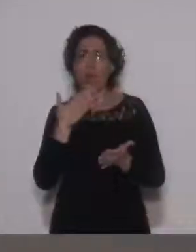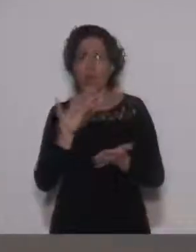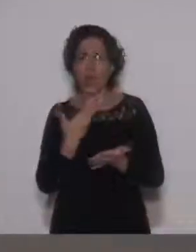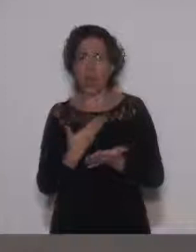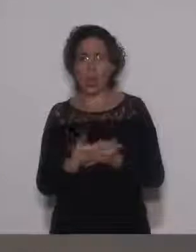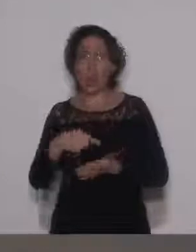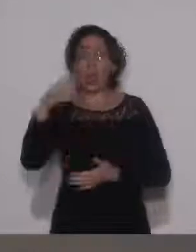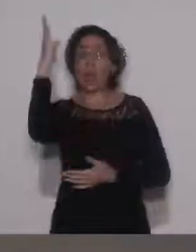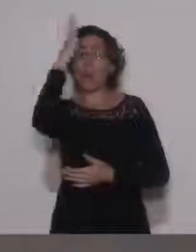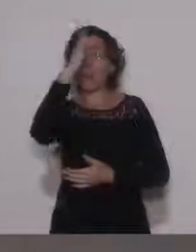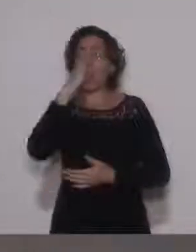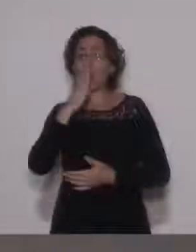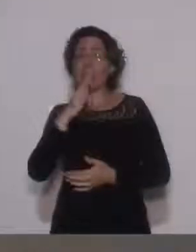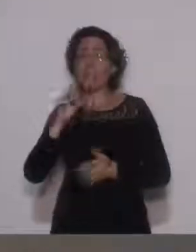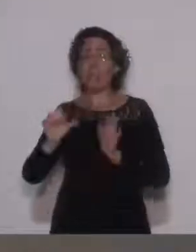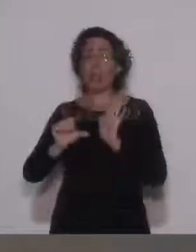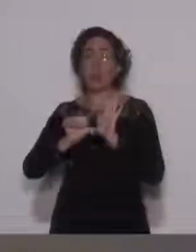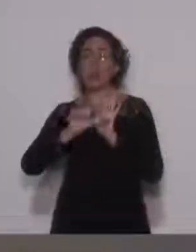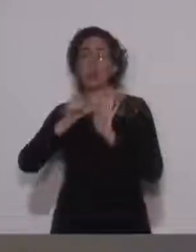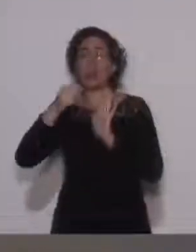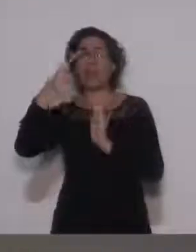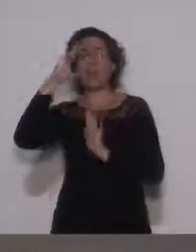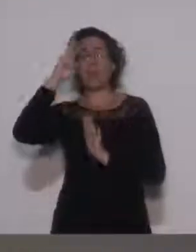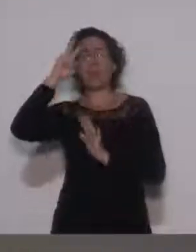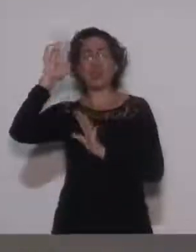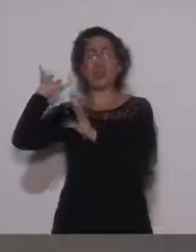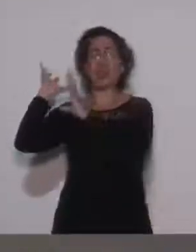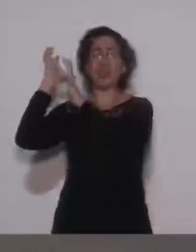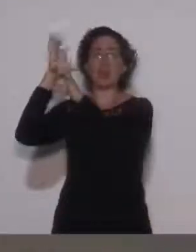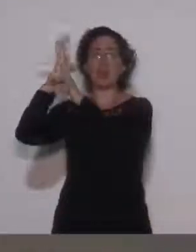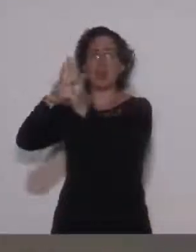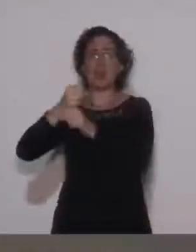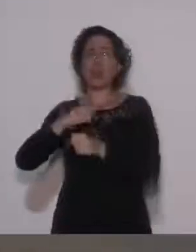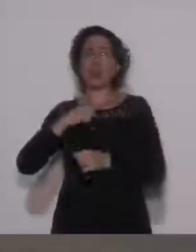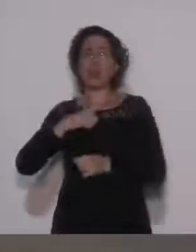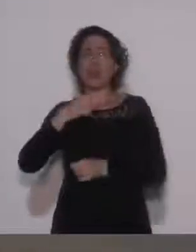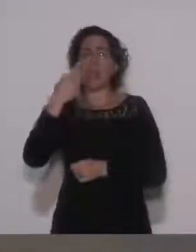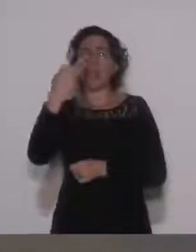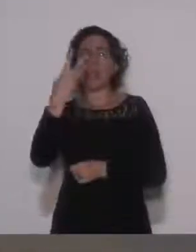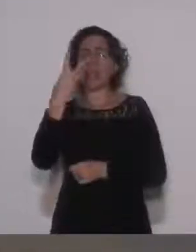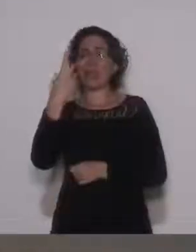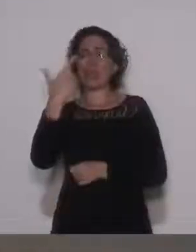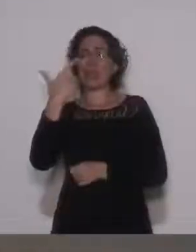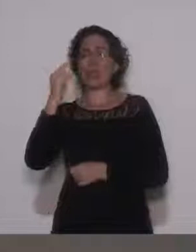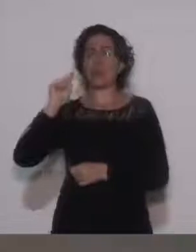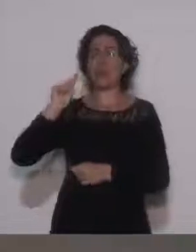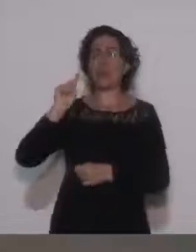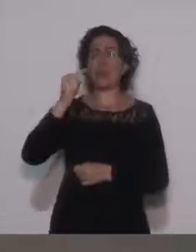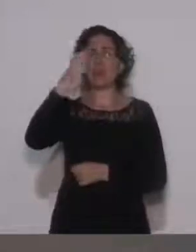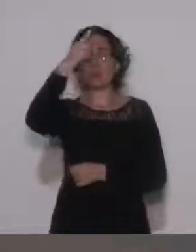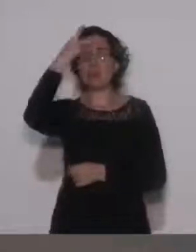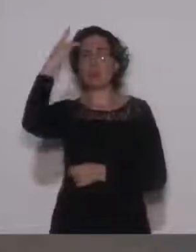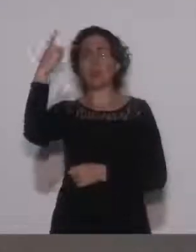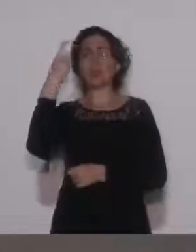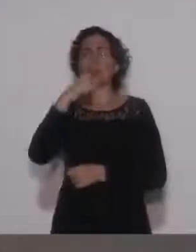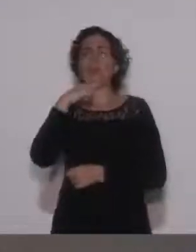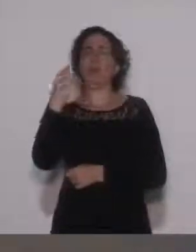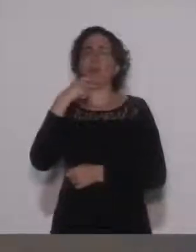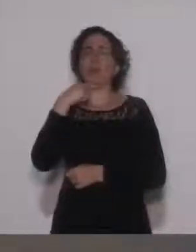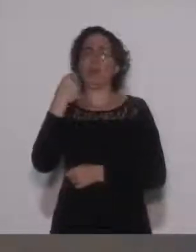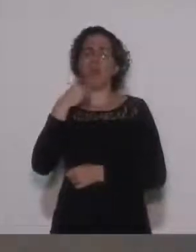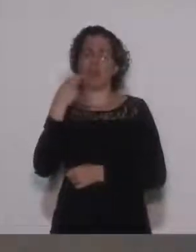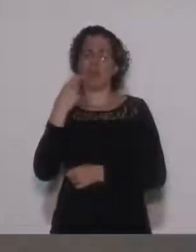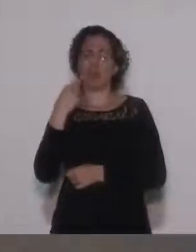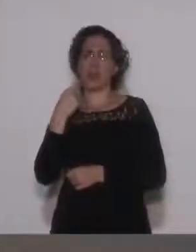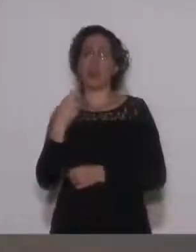aspas, Brasil atingiu pela primeira vez em sua história o patamar de 32 homicídios para cada 100 mil habitantes. A taxa